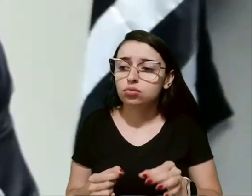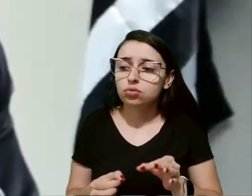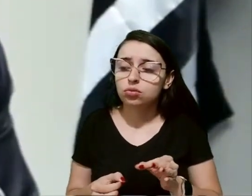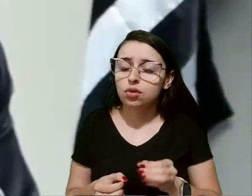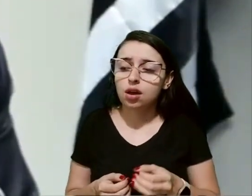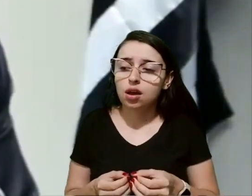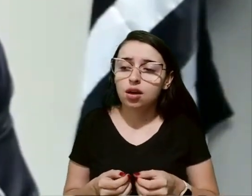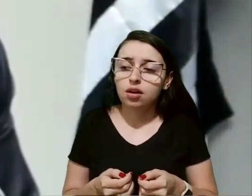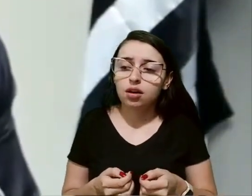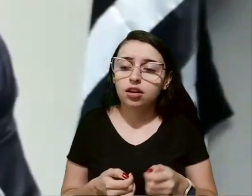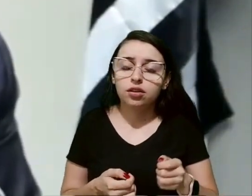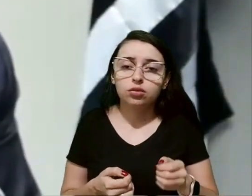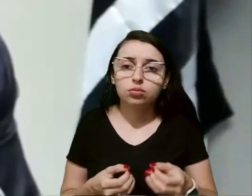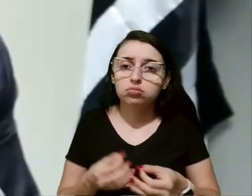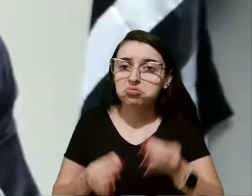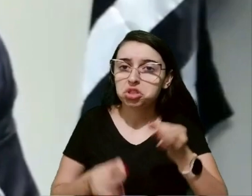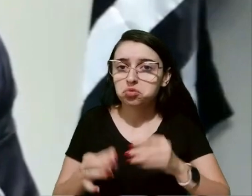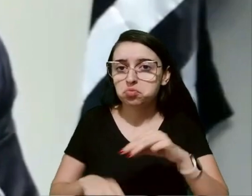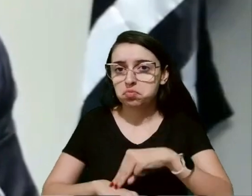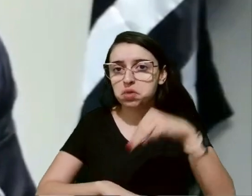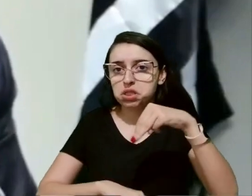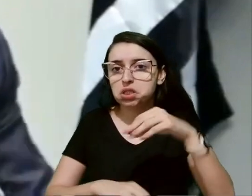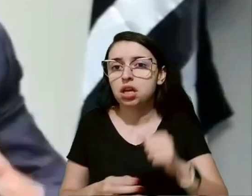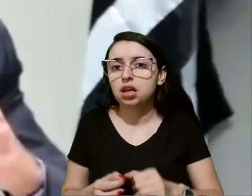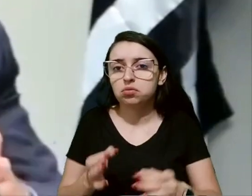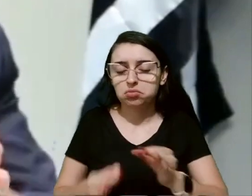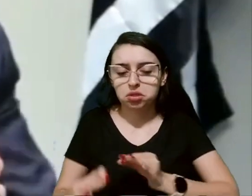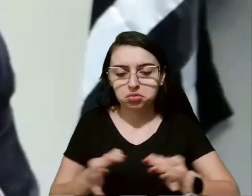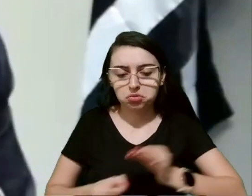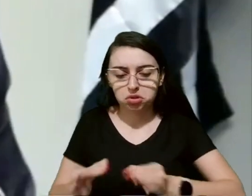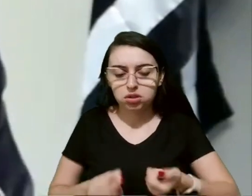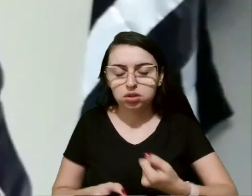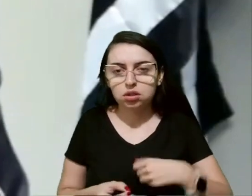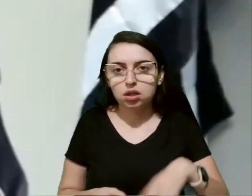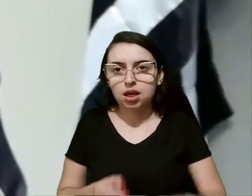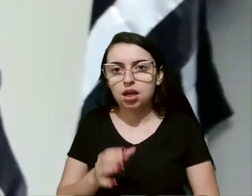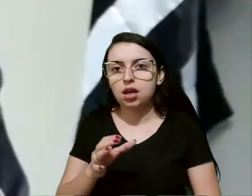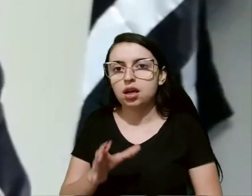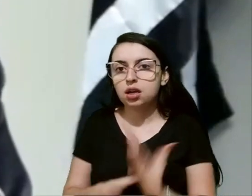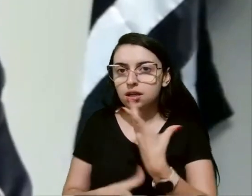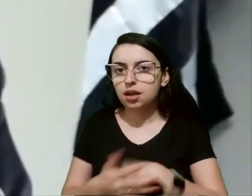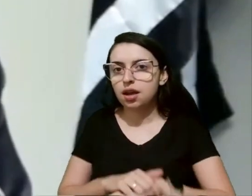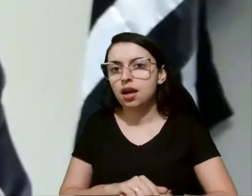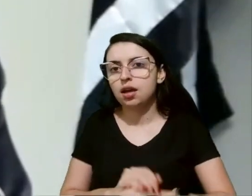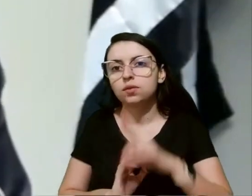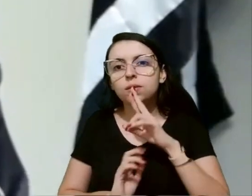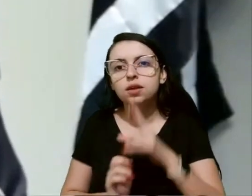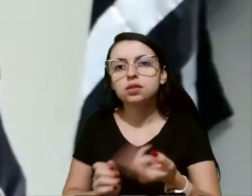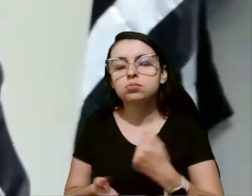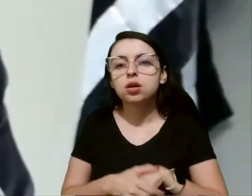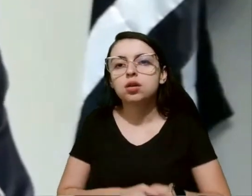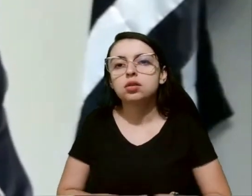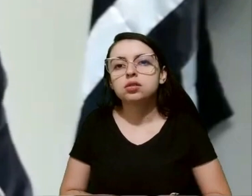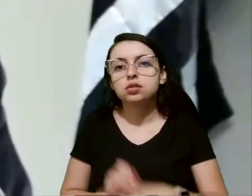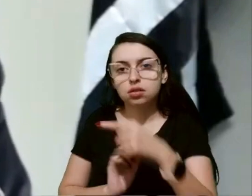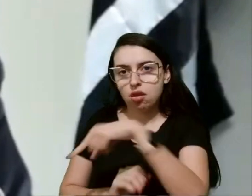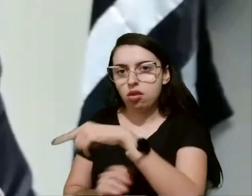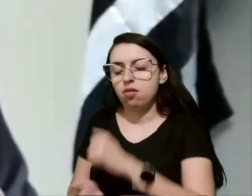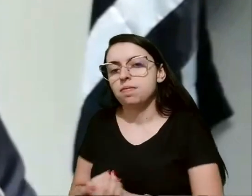os os magistrados ali, a maneira com que a solução foi dada ao caso,